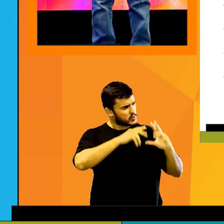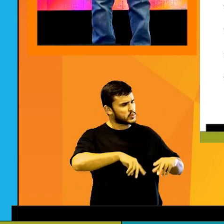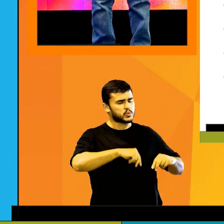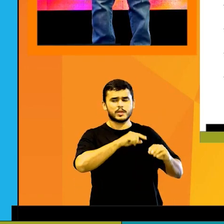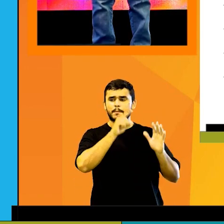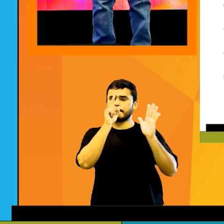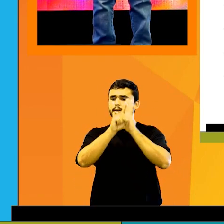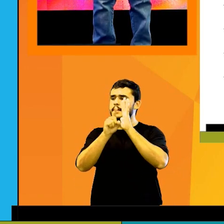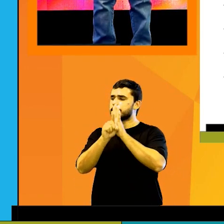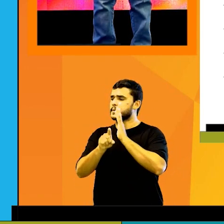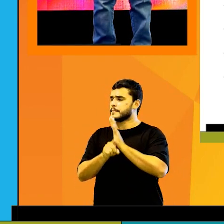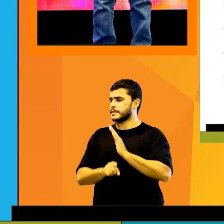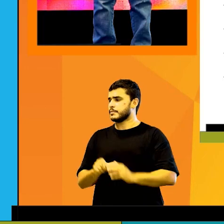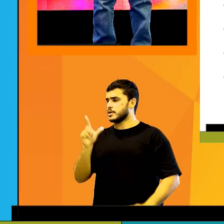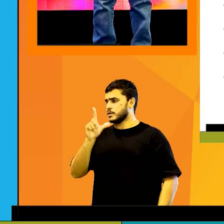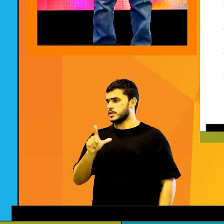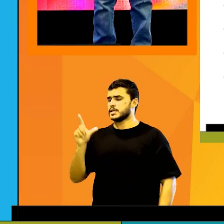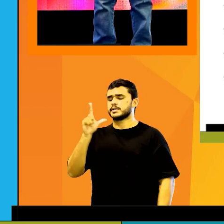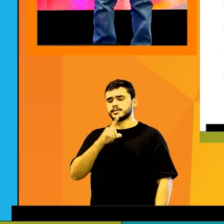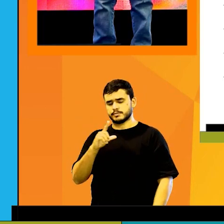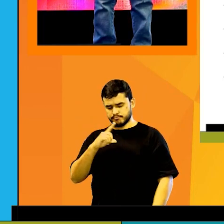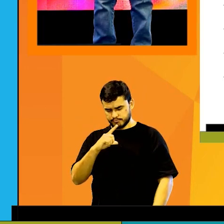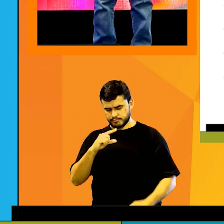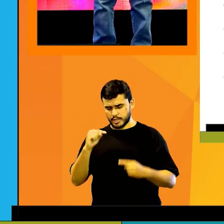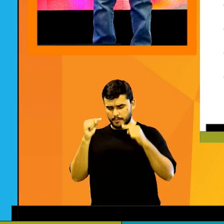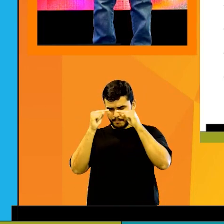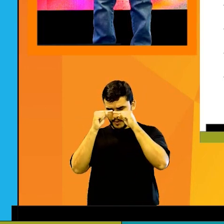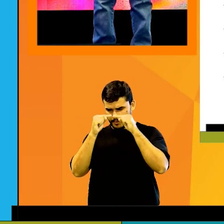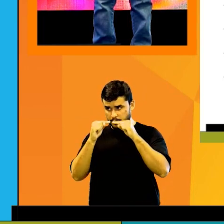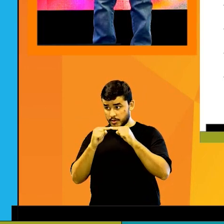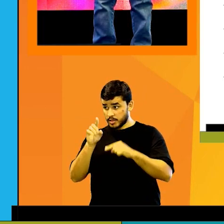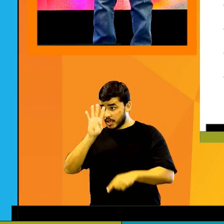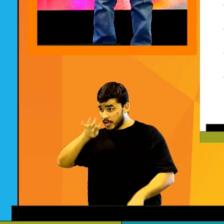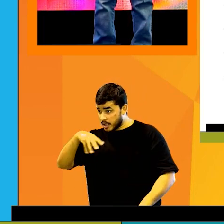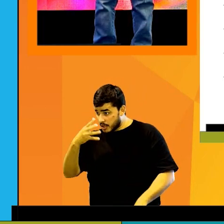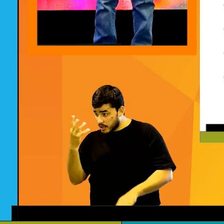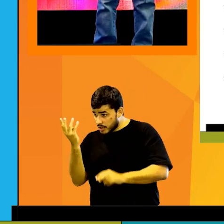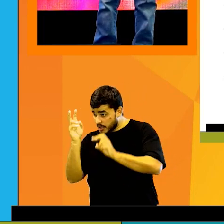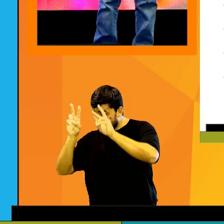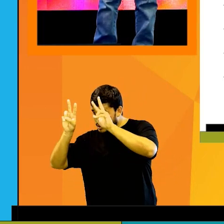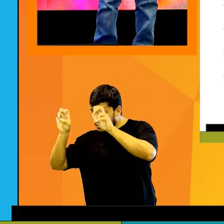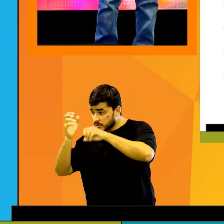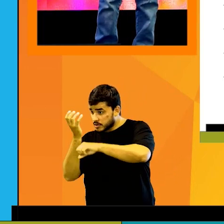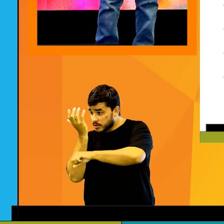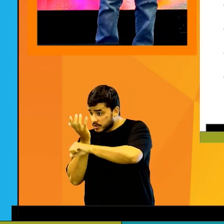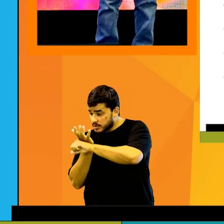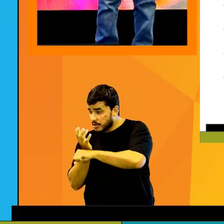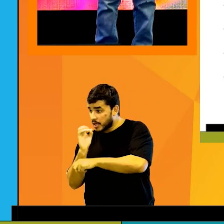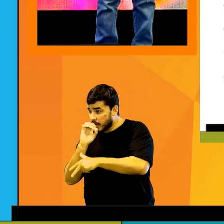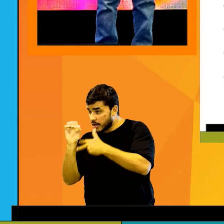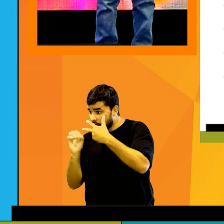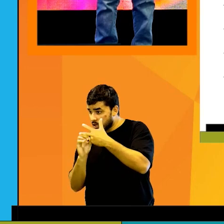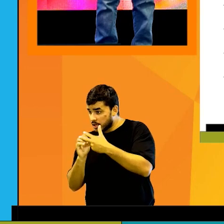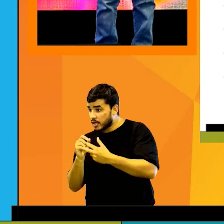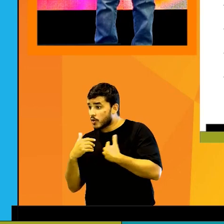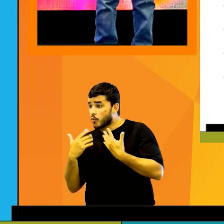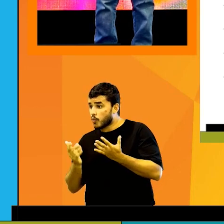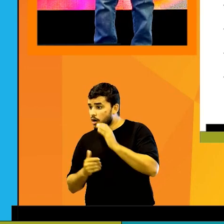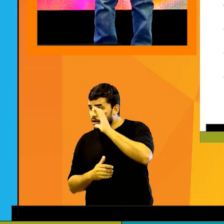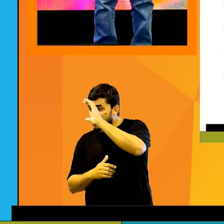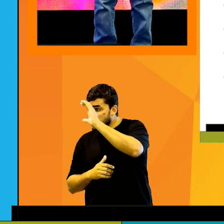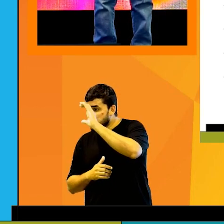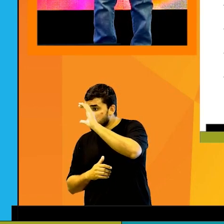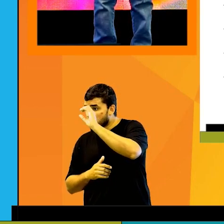literatura abrangem essas competências ou alguma dessas 3 competências. Bem rapidinho, Fábio, o que é que